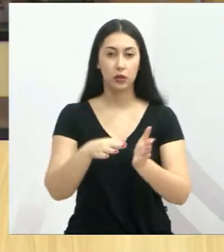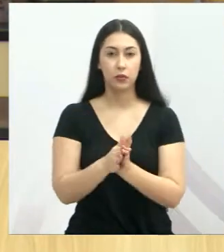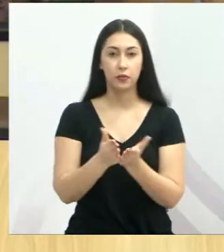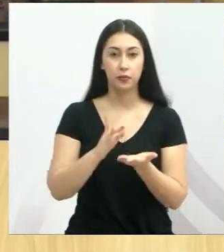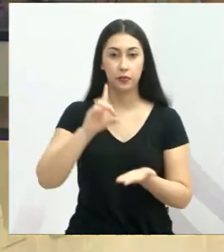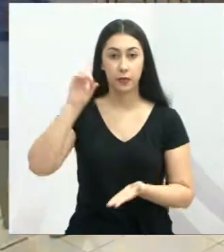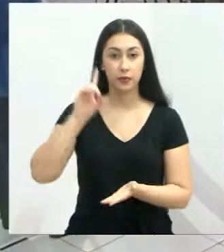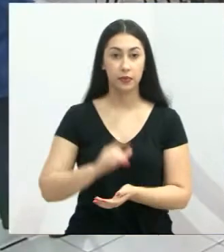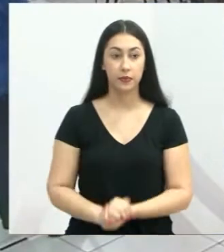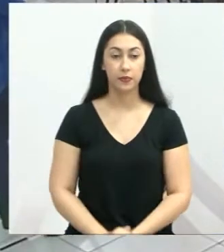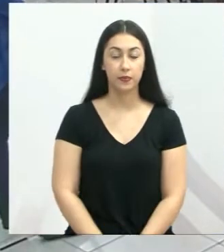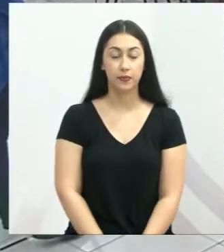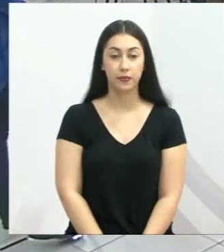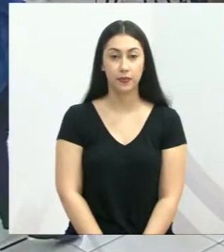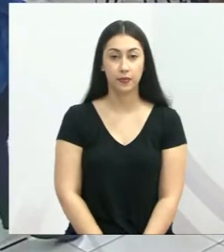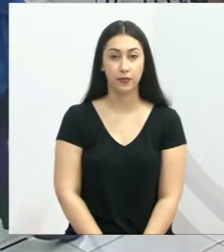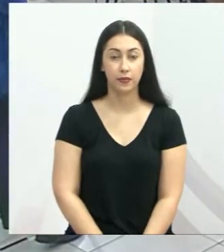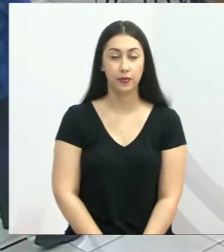Bíblia.